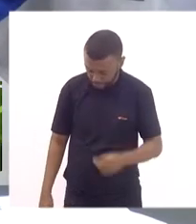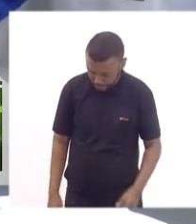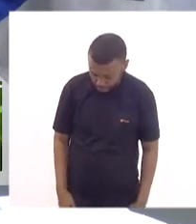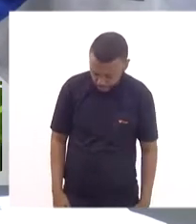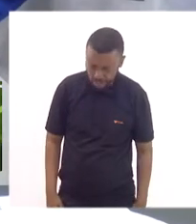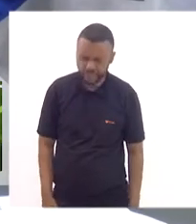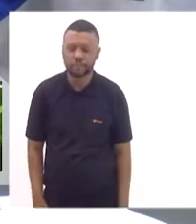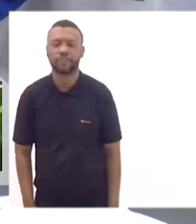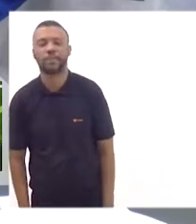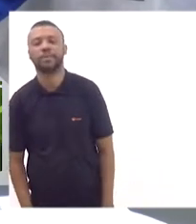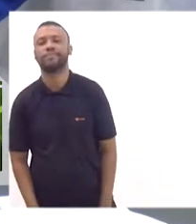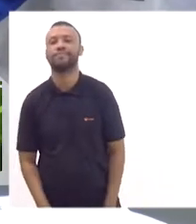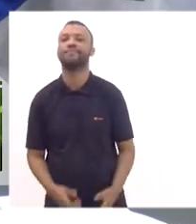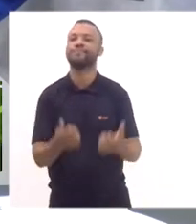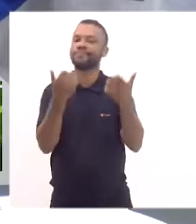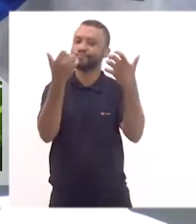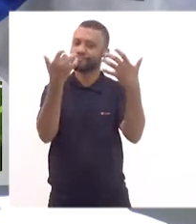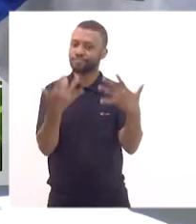dito isso,